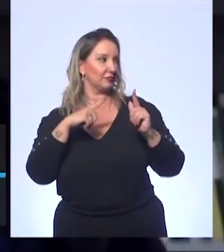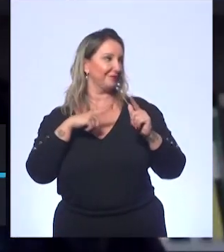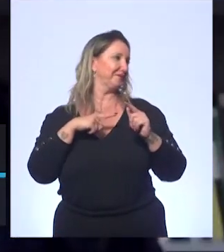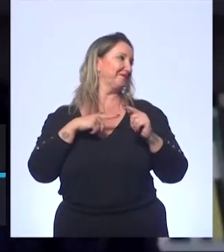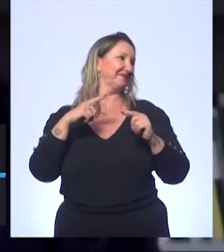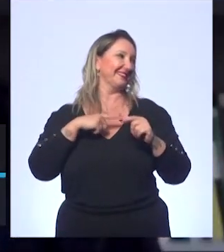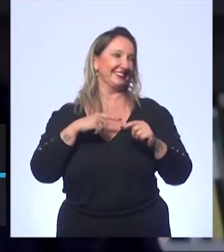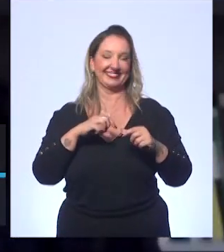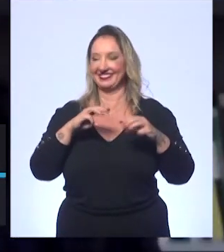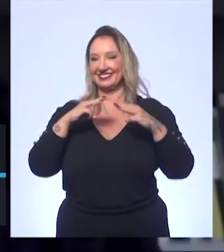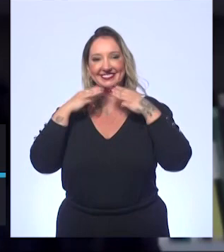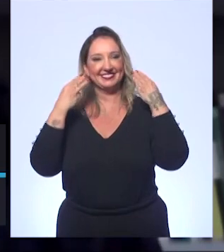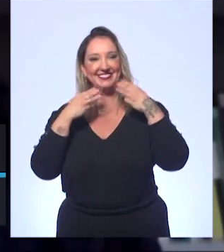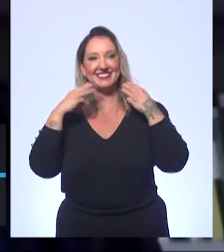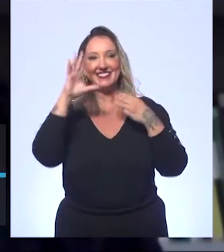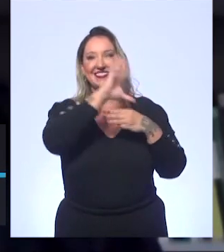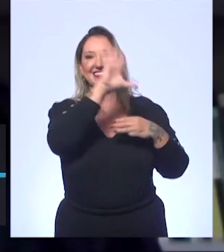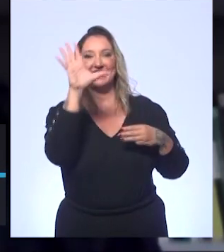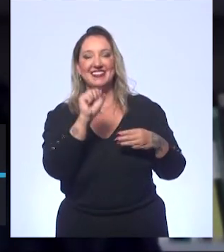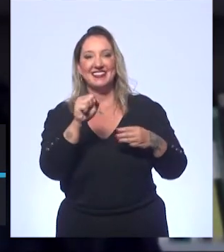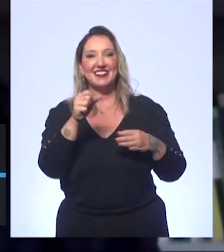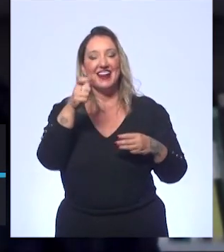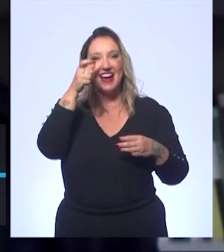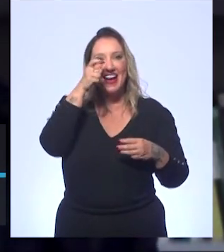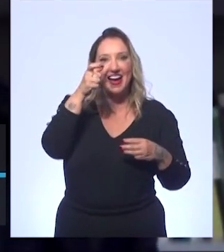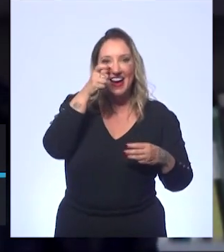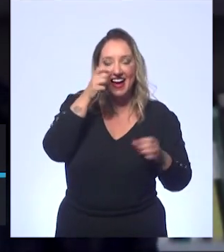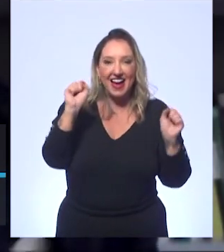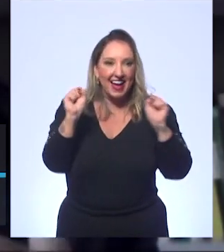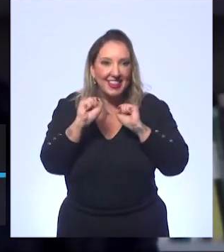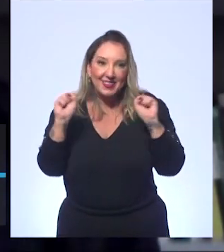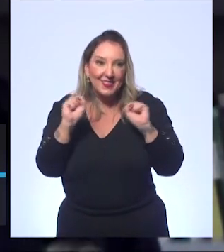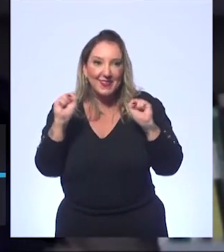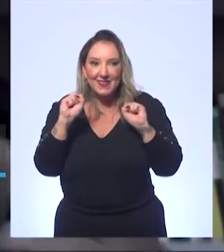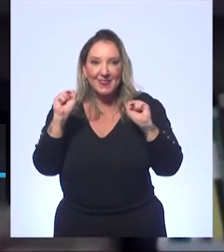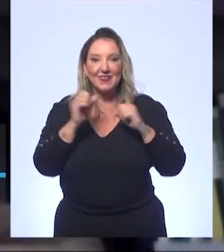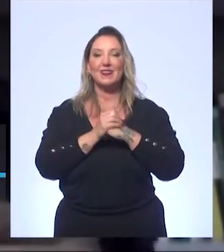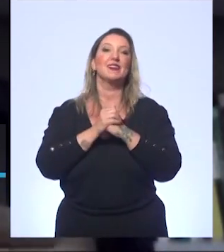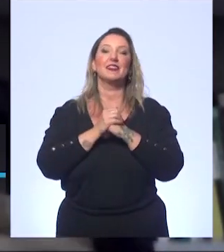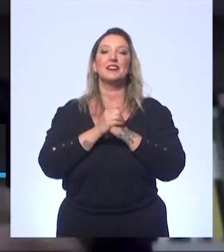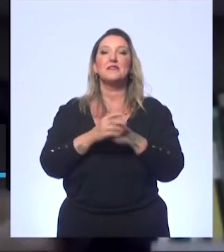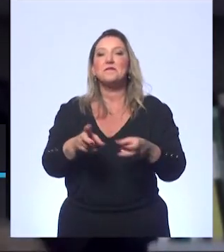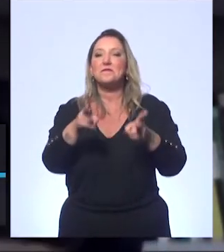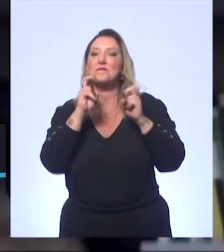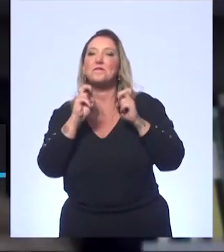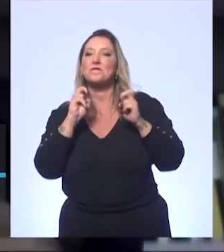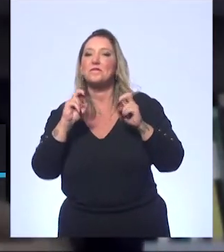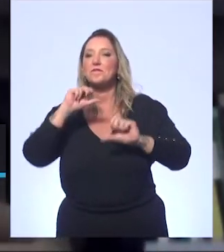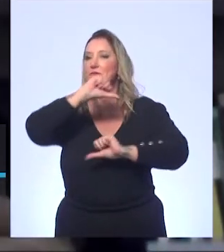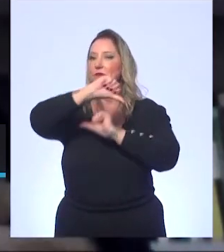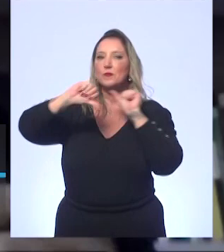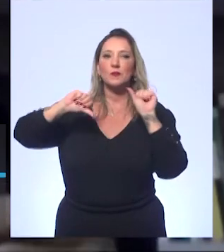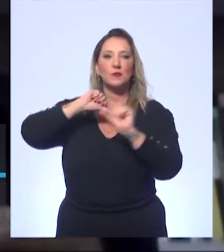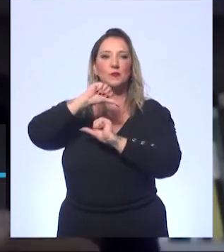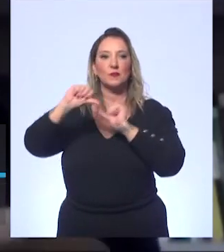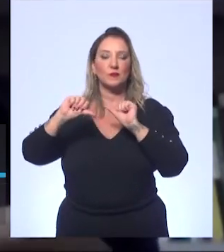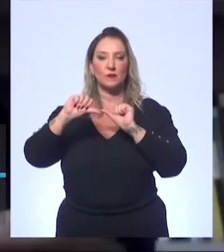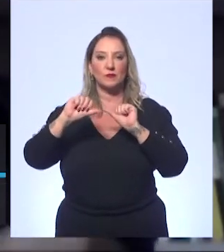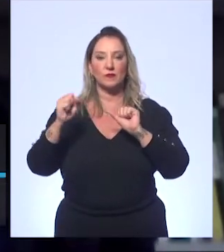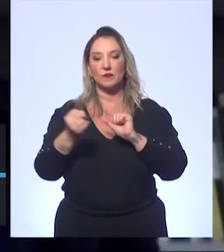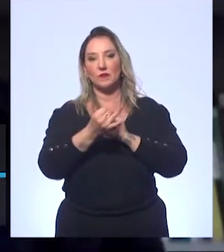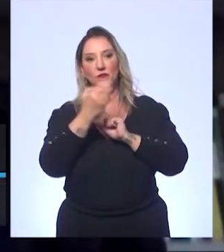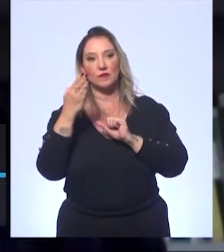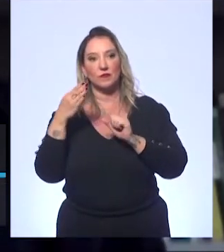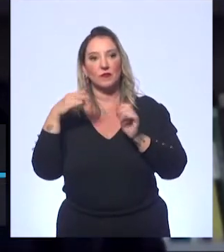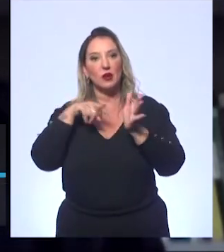para Moçambique ou vão para a África, apreciam muito isso. E o que eu vejo, há uma mudança aqui. Muitos